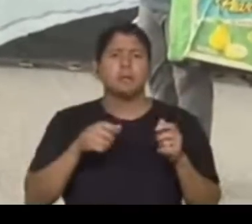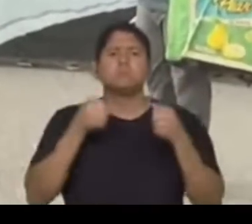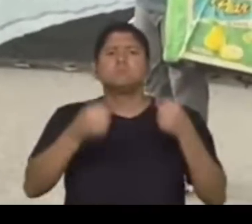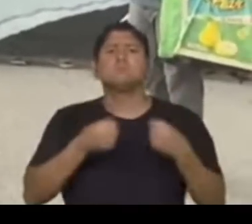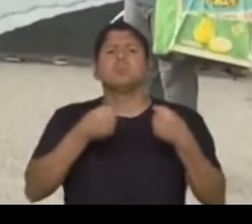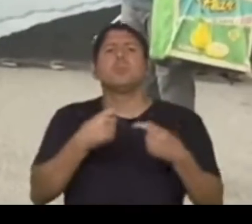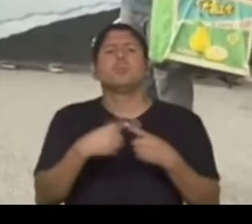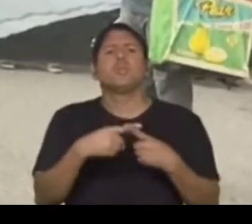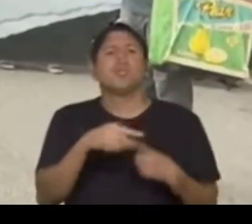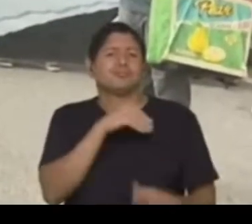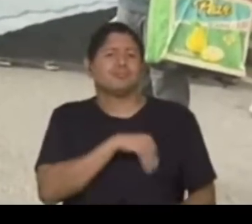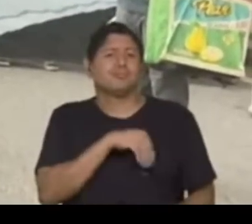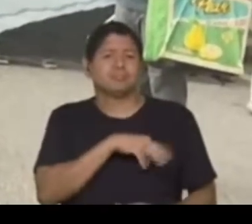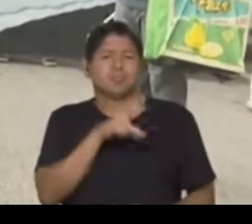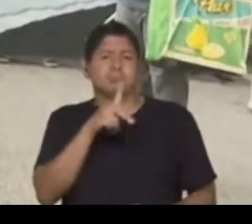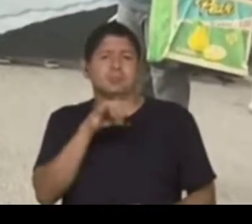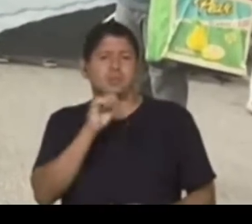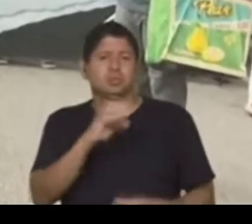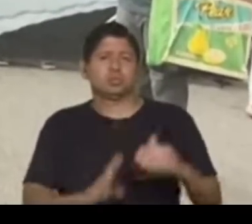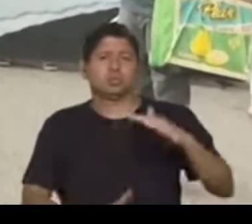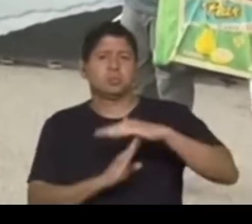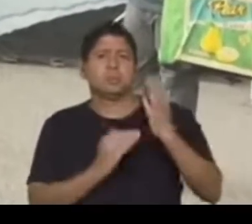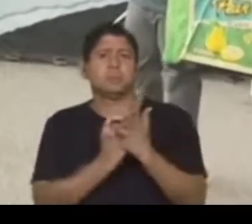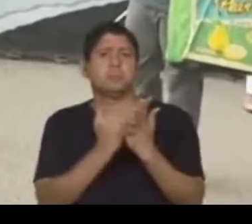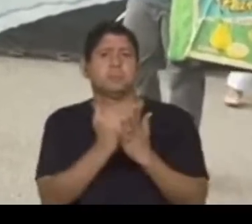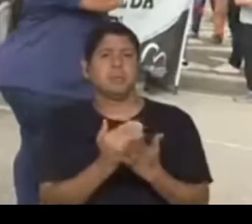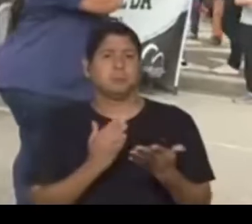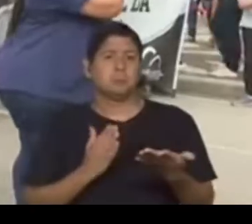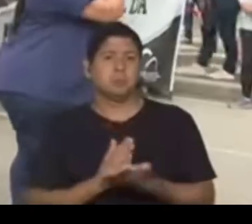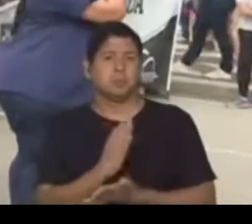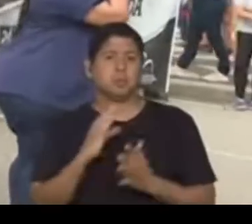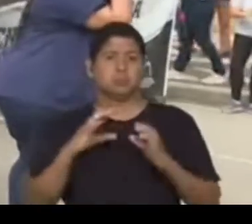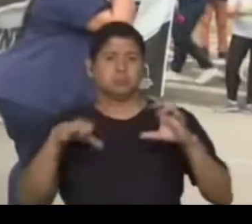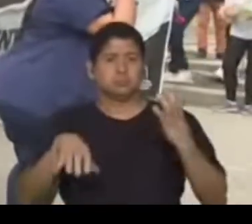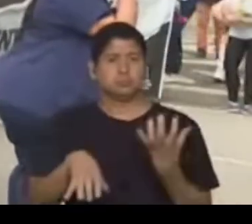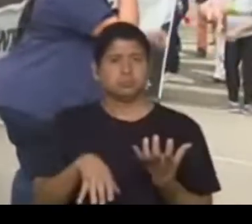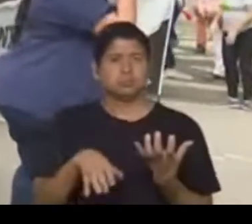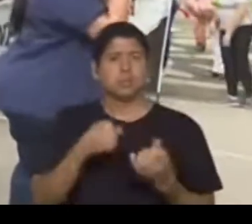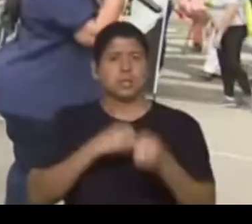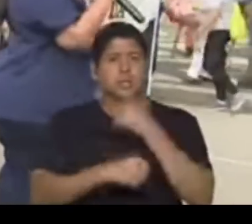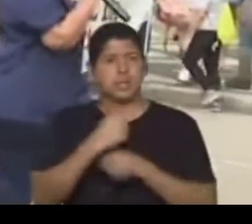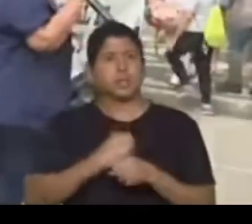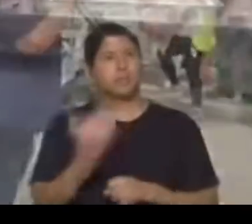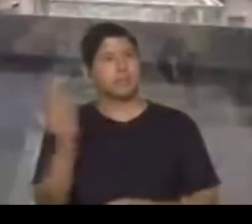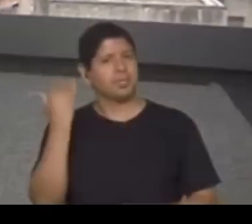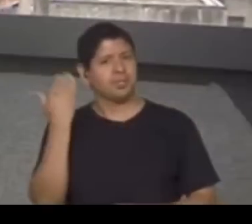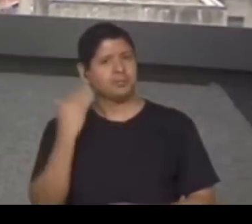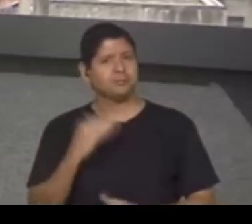pagamento do piso nacional da enfermagem, aprovado no Congresso no ano passado.